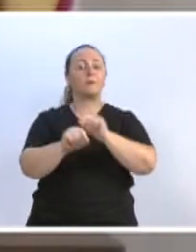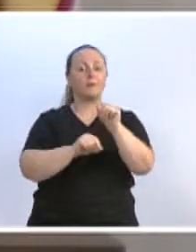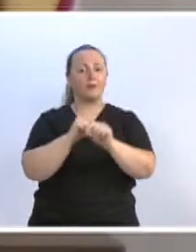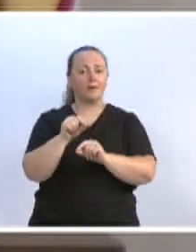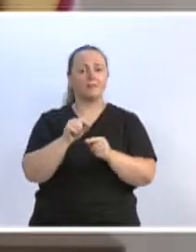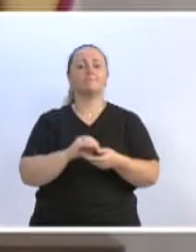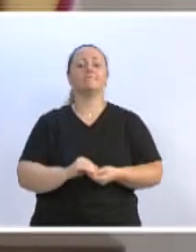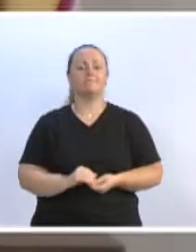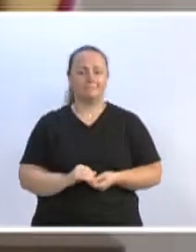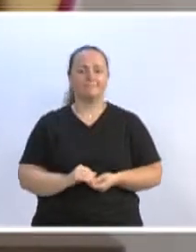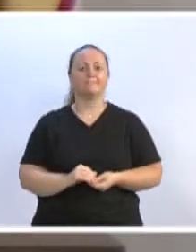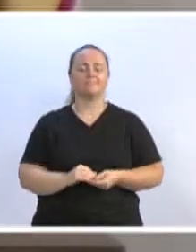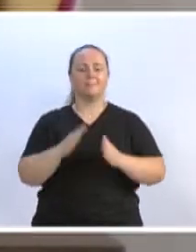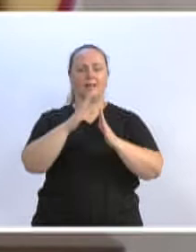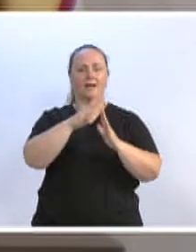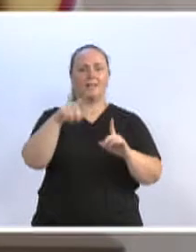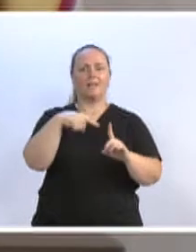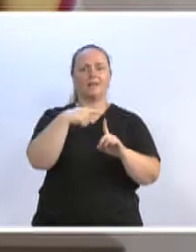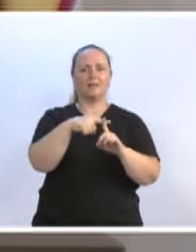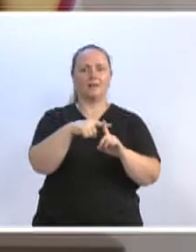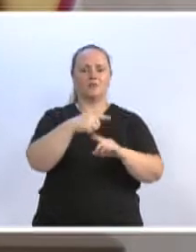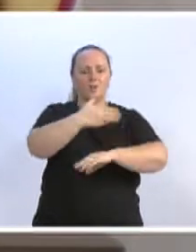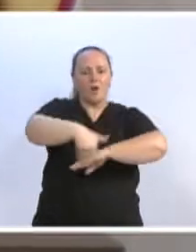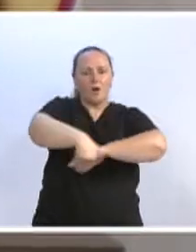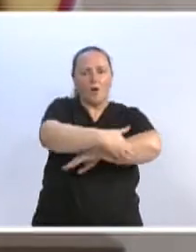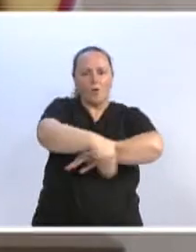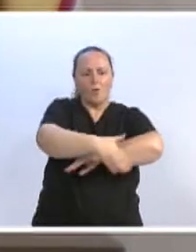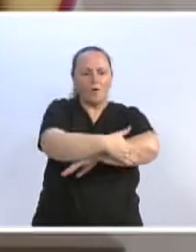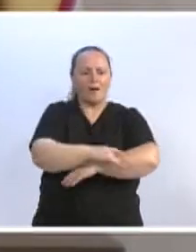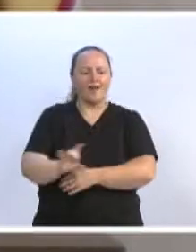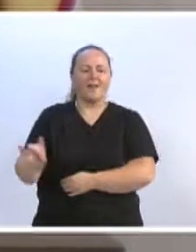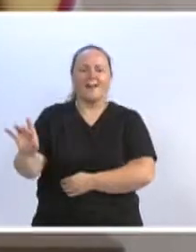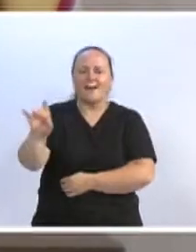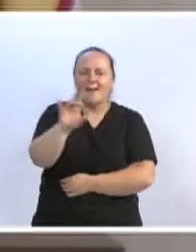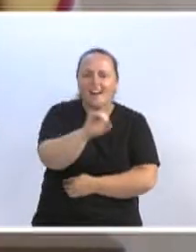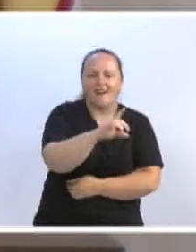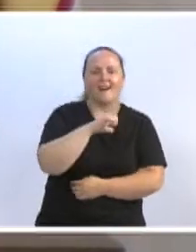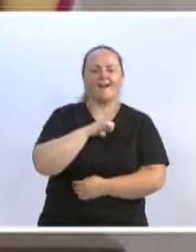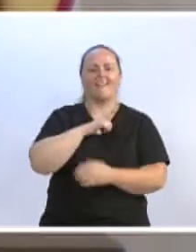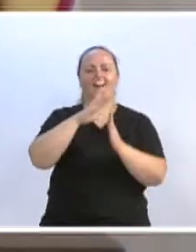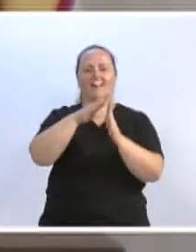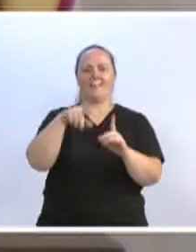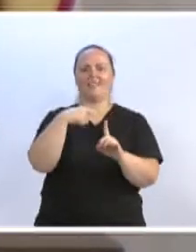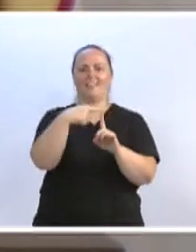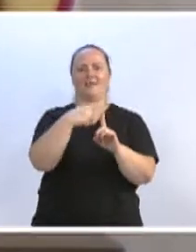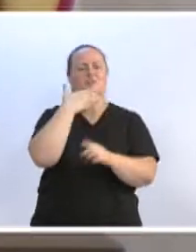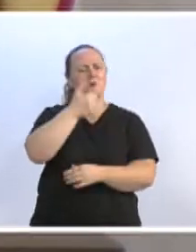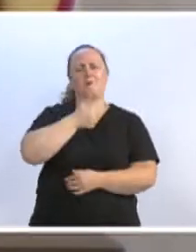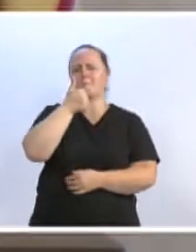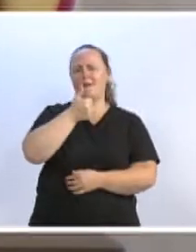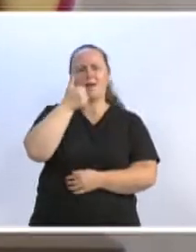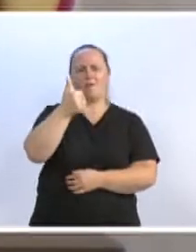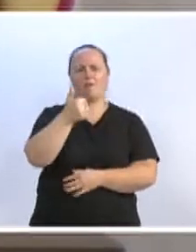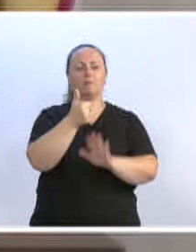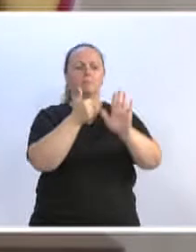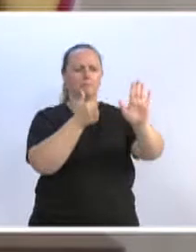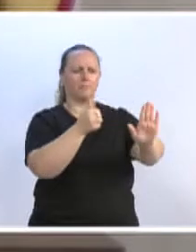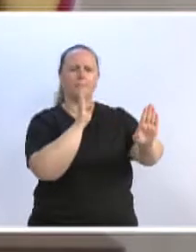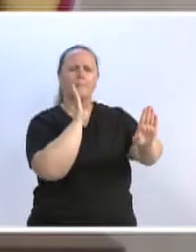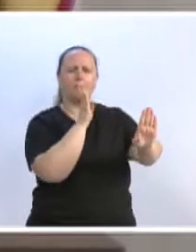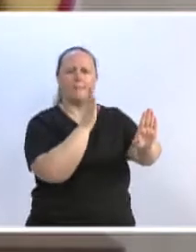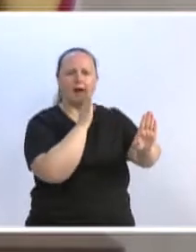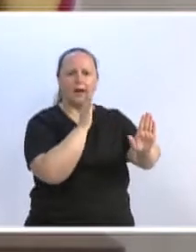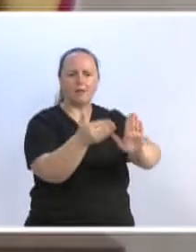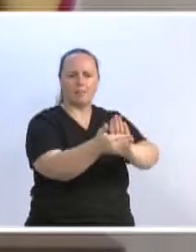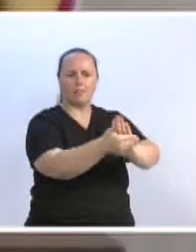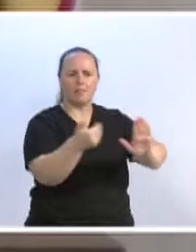uma igreja em cada rua de nossa cidade. Esse seria o melhor. Em vez de nós termos um bar, né? Em vez